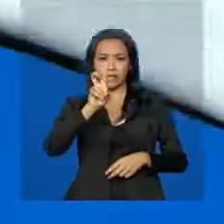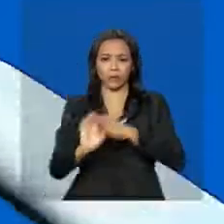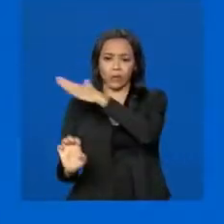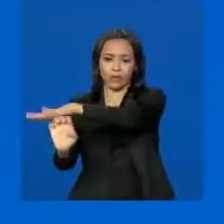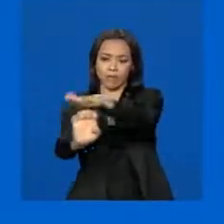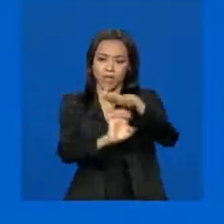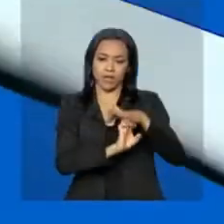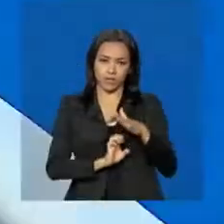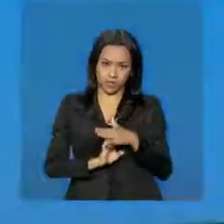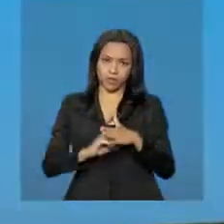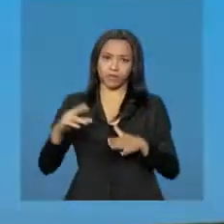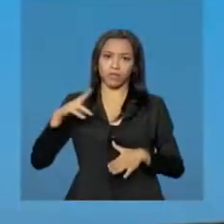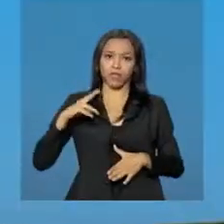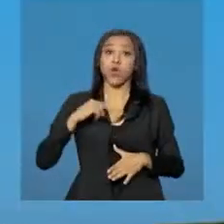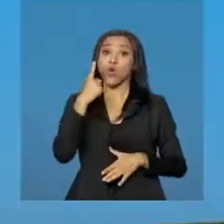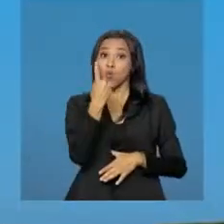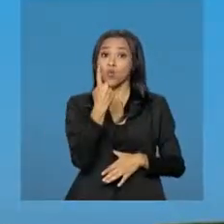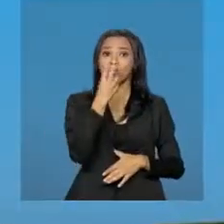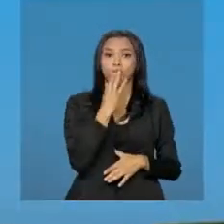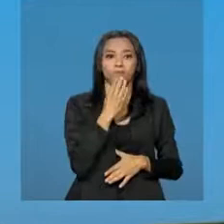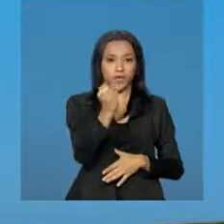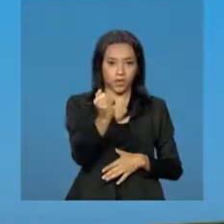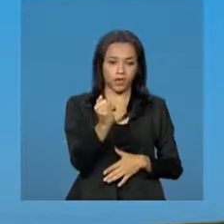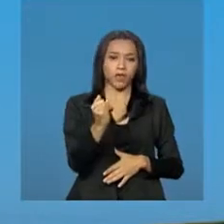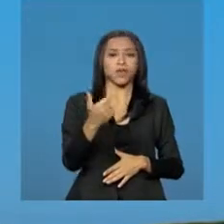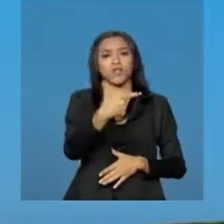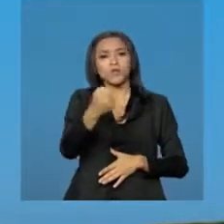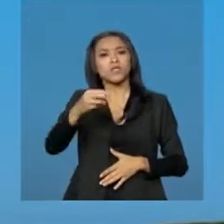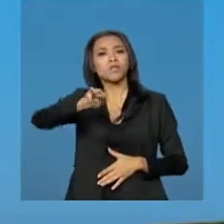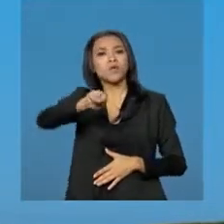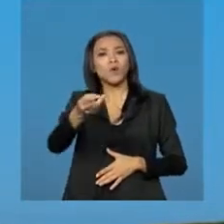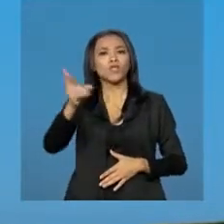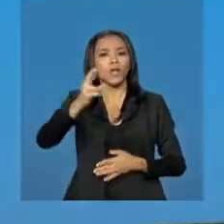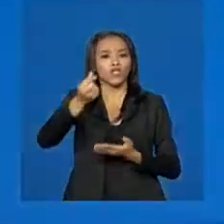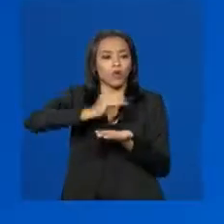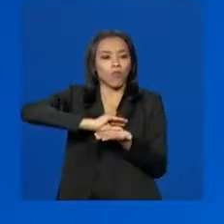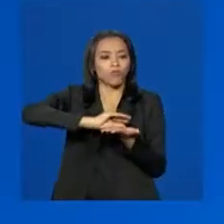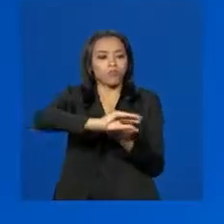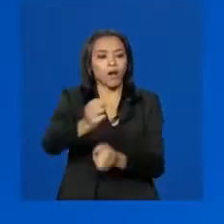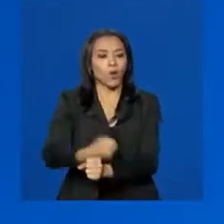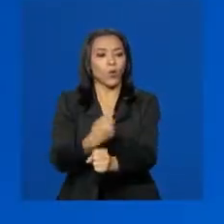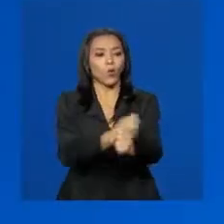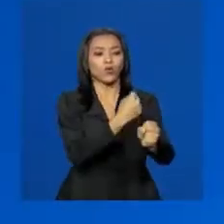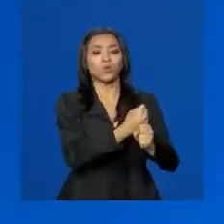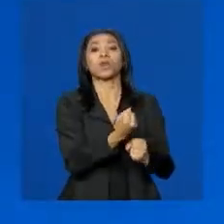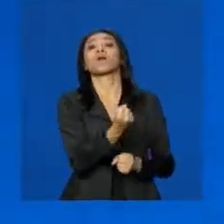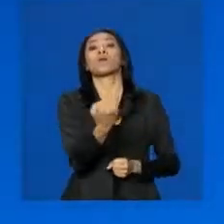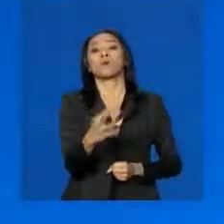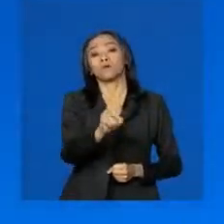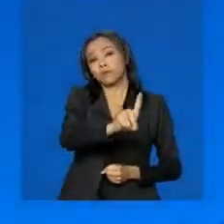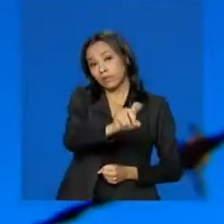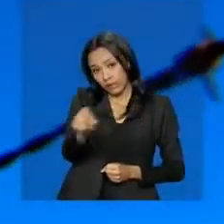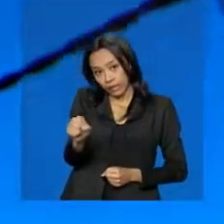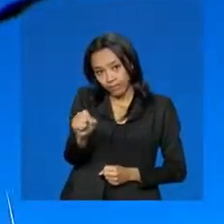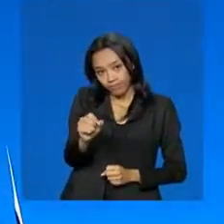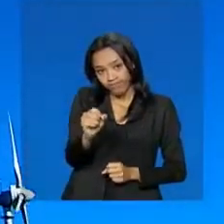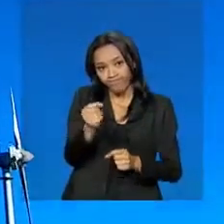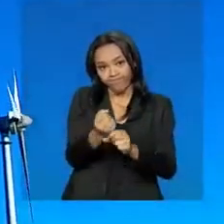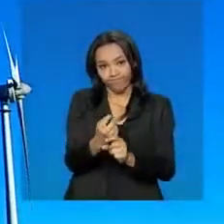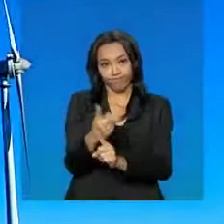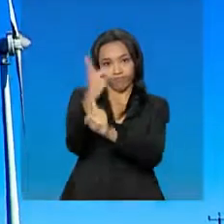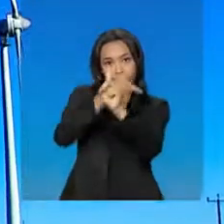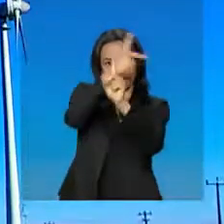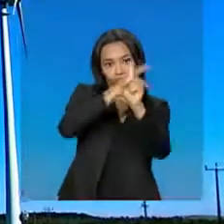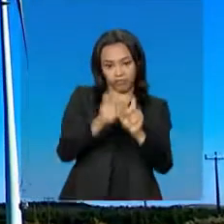vai investir R$ 1,2 bilhão na instalação de mais 100 aerogeradores, com capacidade